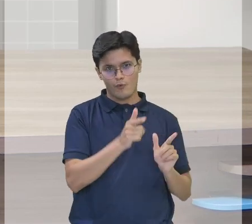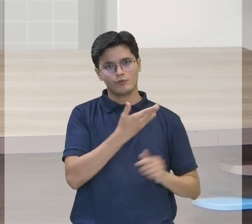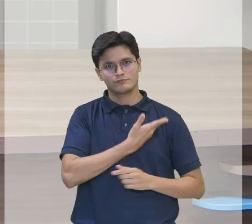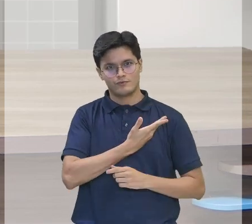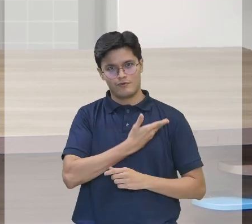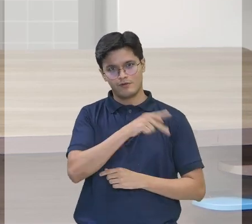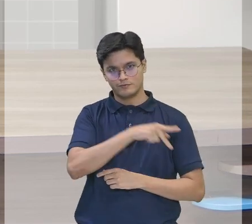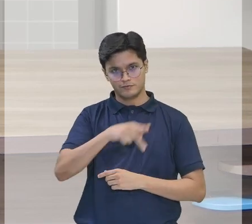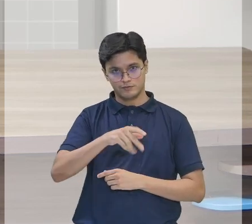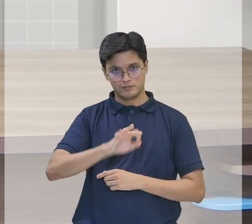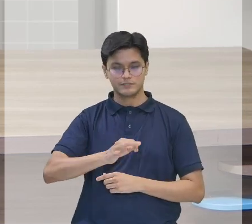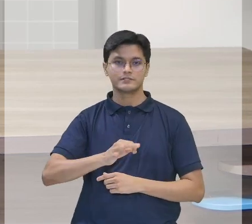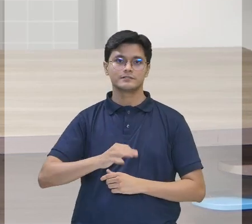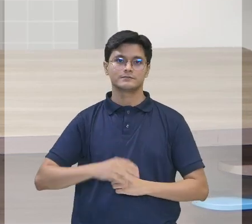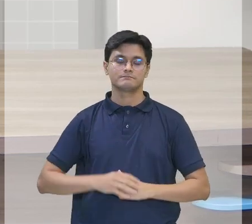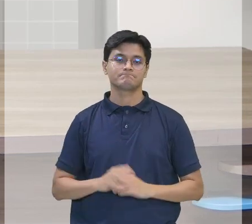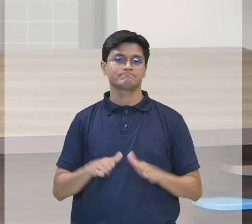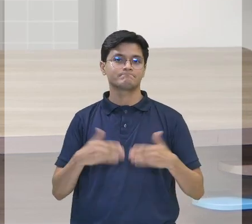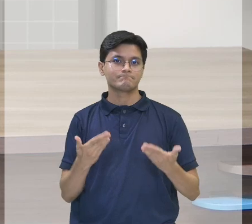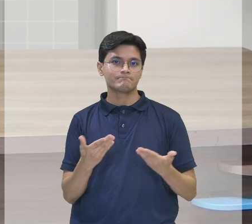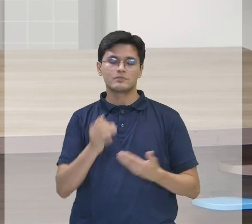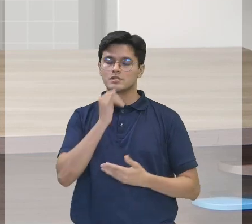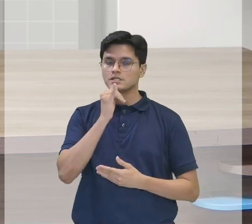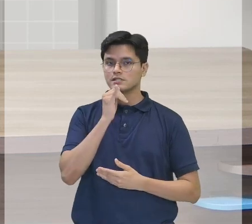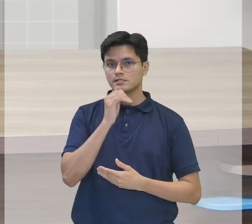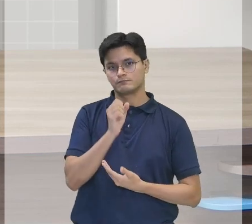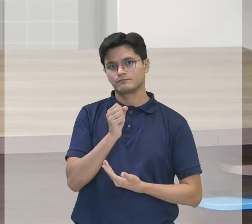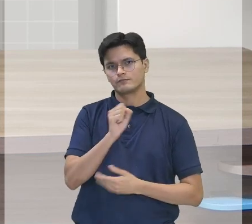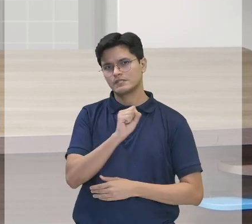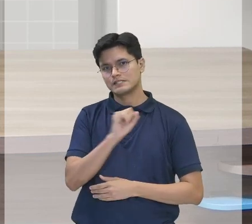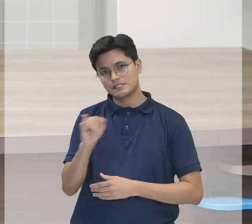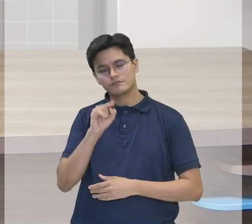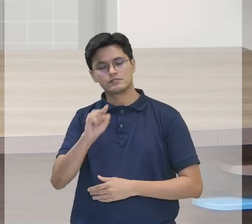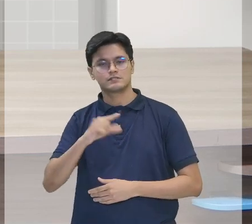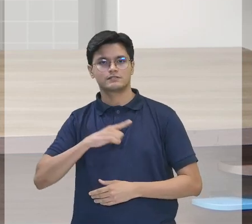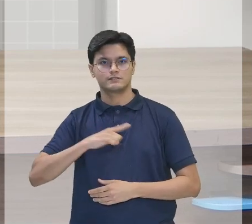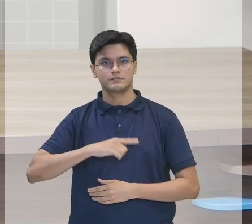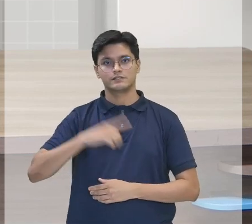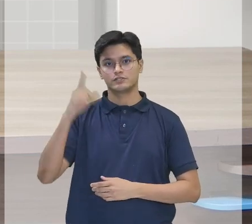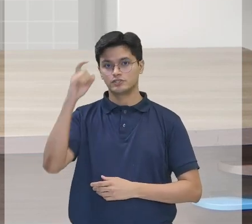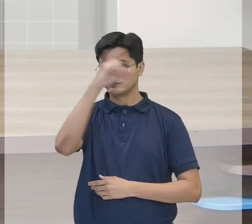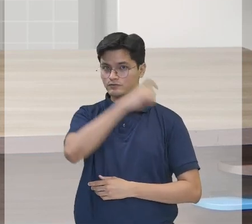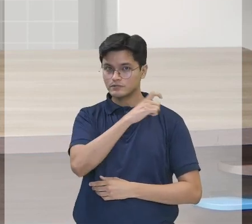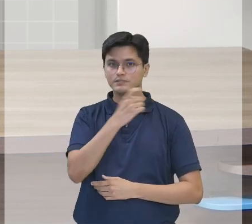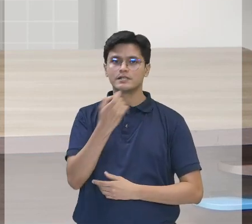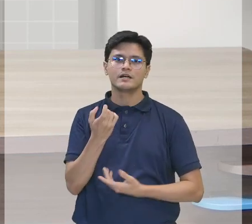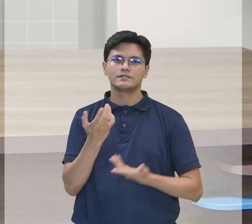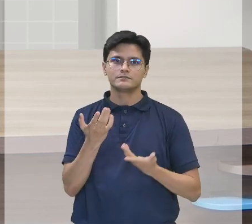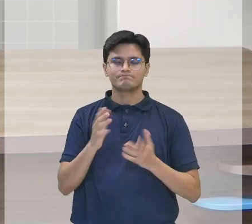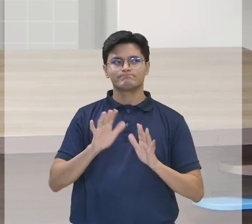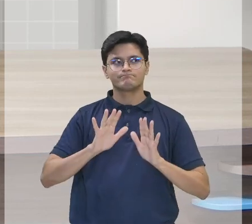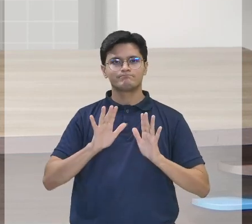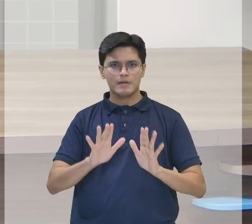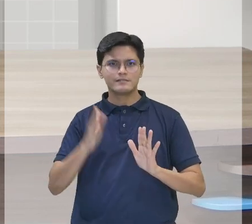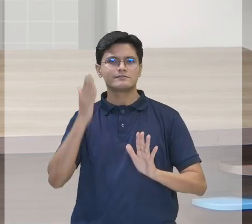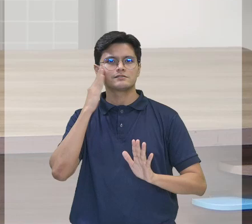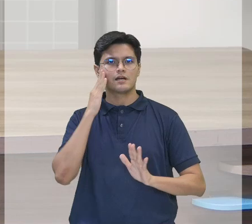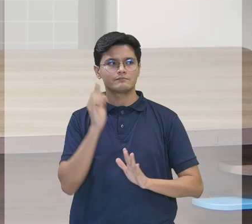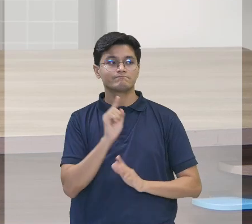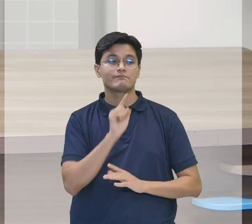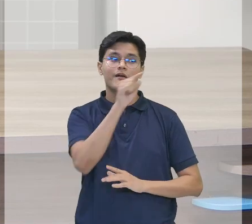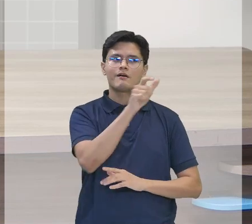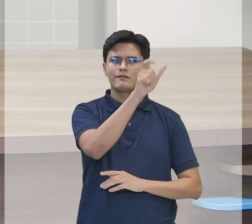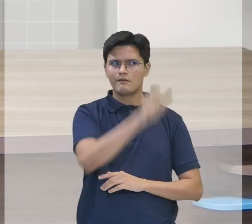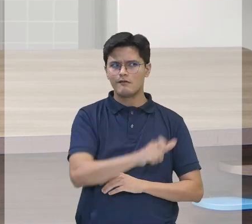colegas. Então, eu tenho dificuldade, mas eu sei que aquela minha colega é boa de matemática, então eu vou